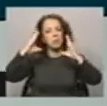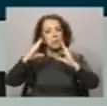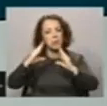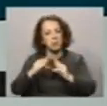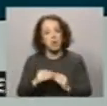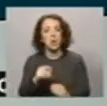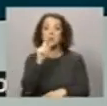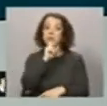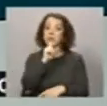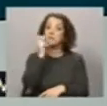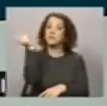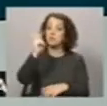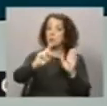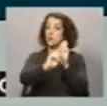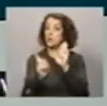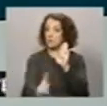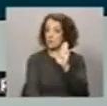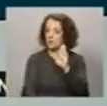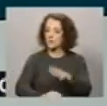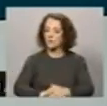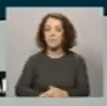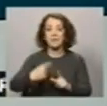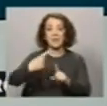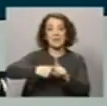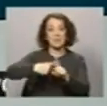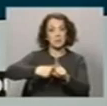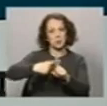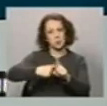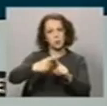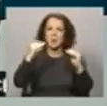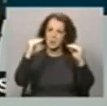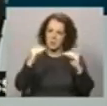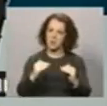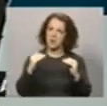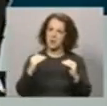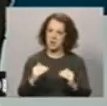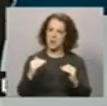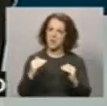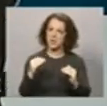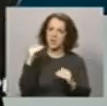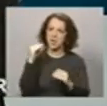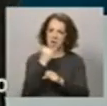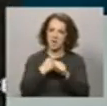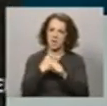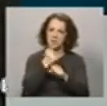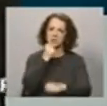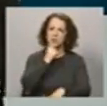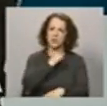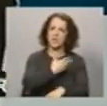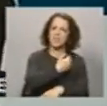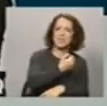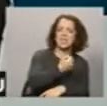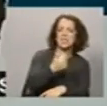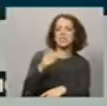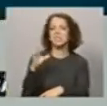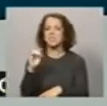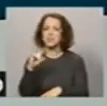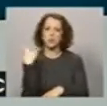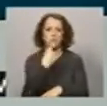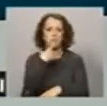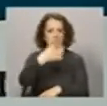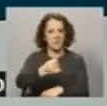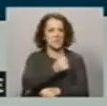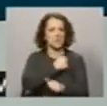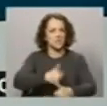para ocorrência de trovoada. A temperatura está relativamente baixa nas ilhas dos Açores, cerca de 15 e 16 graus em todas as cidades.